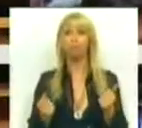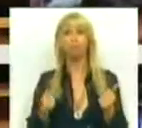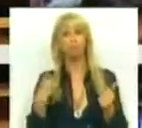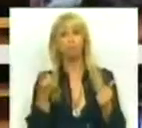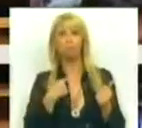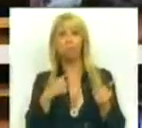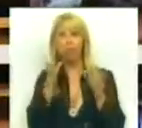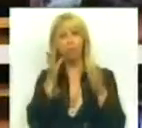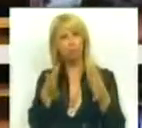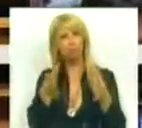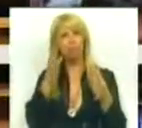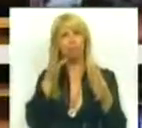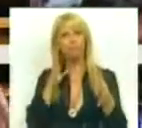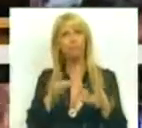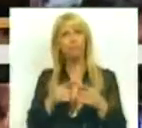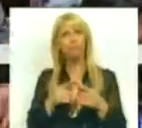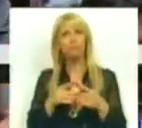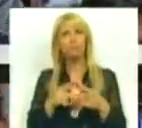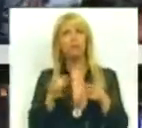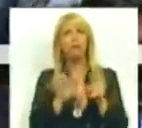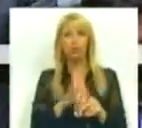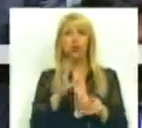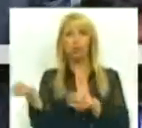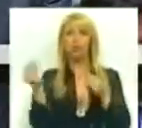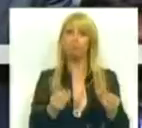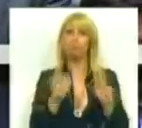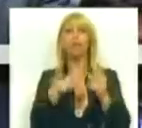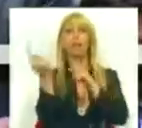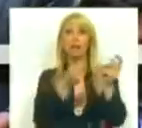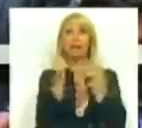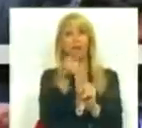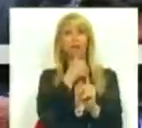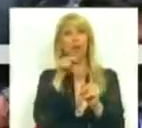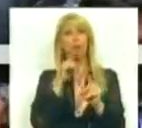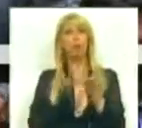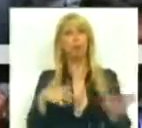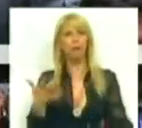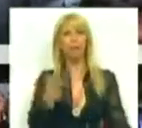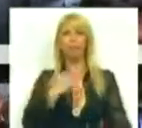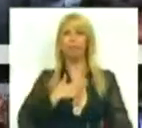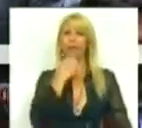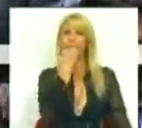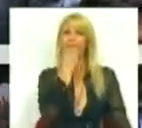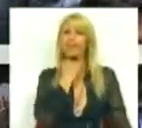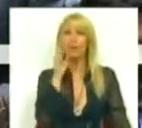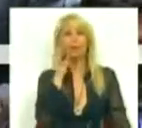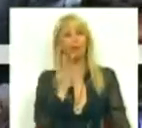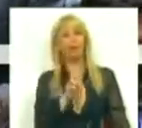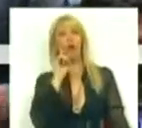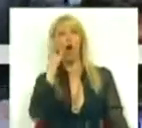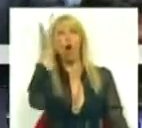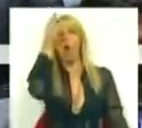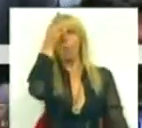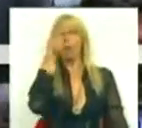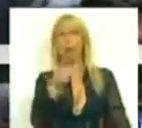dedicado, que já trouxemos a debate e a decisão deste plenário e ficamos satisfeitos por ver que aquela que é a opinião que